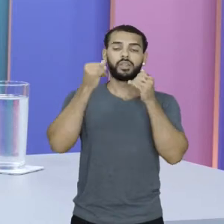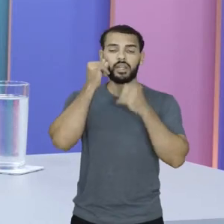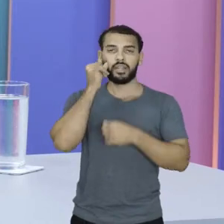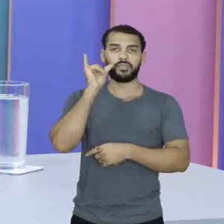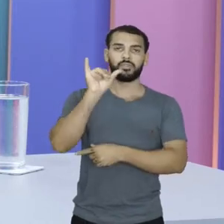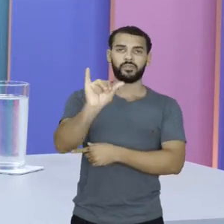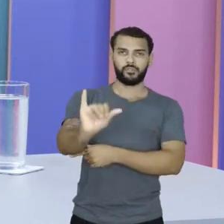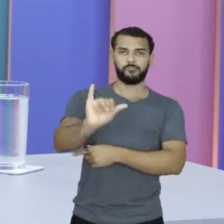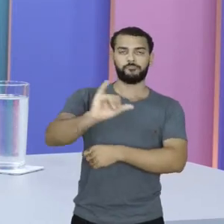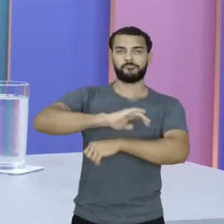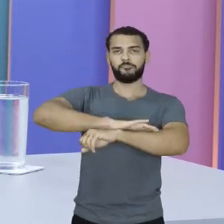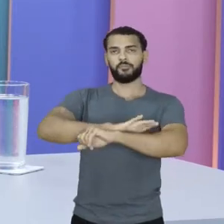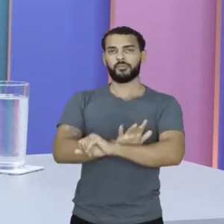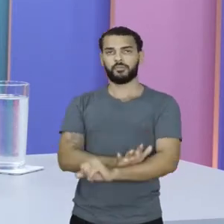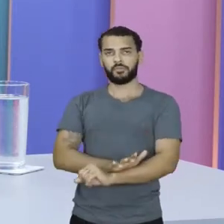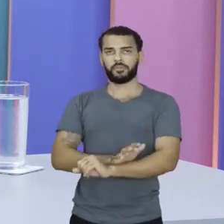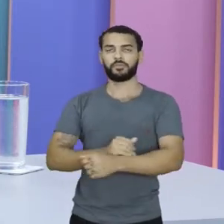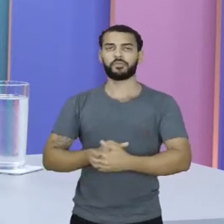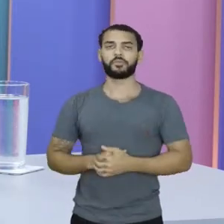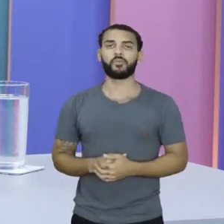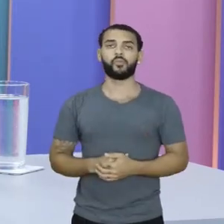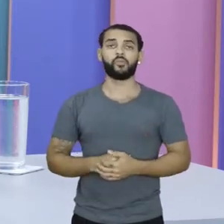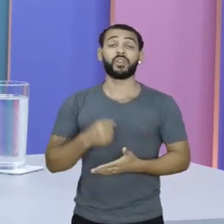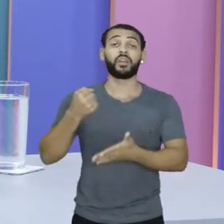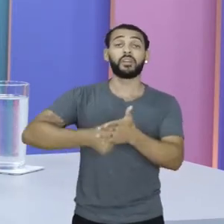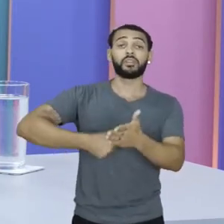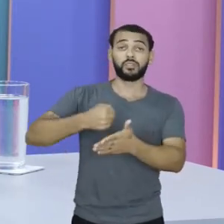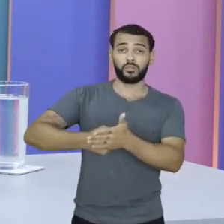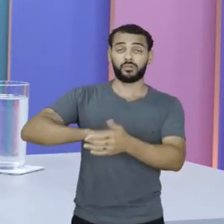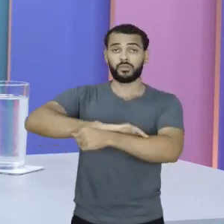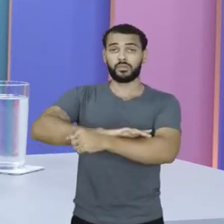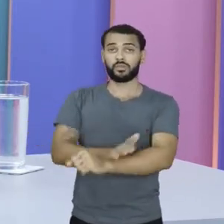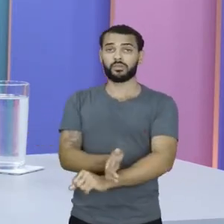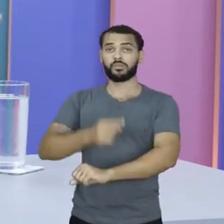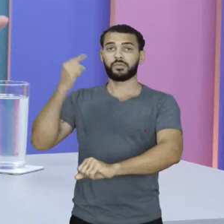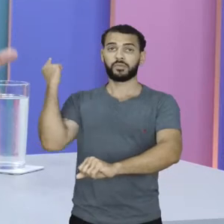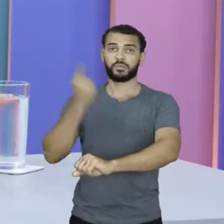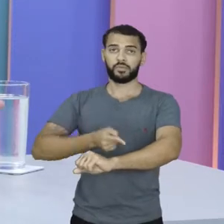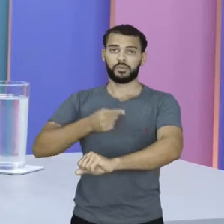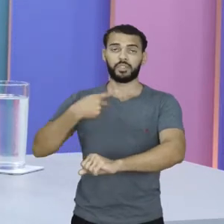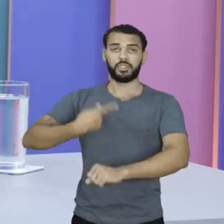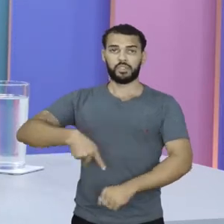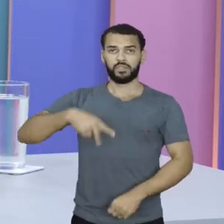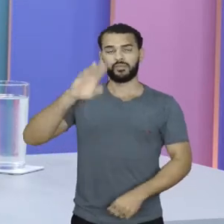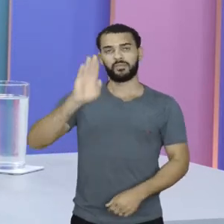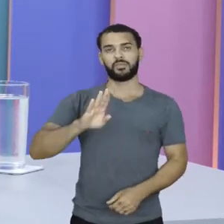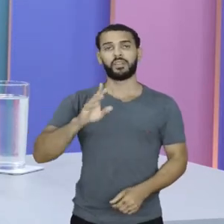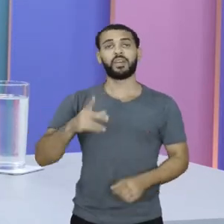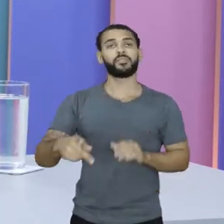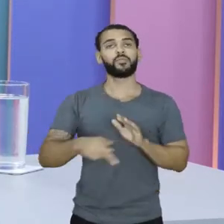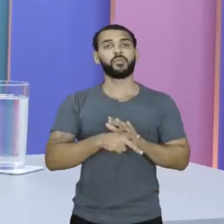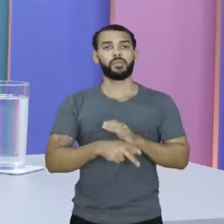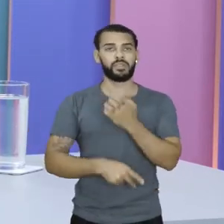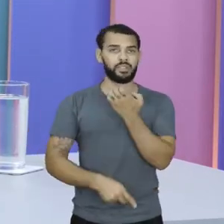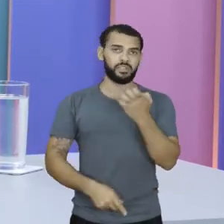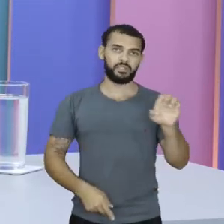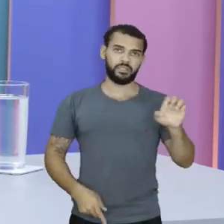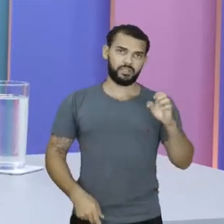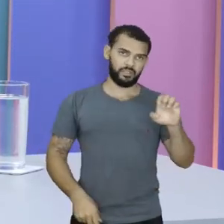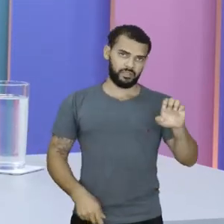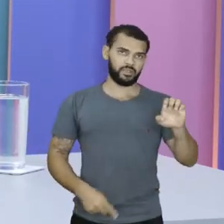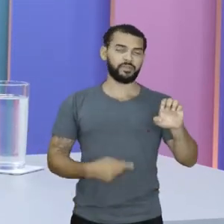né? E a luta antirracista nesse país, né, ela é uma luta de esquerda e é uma luta